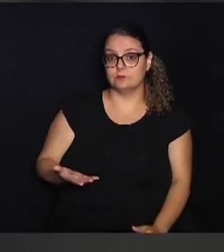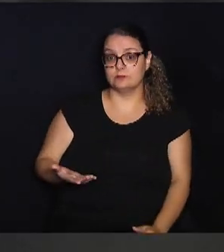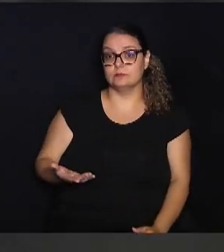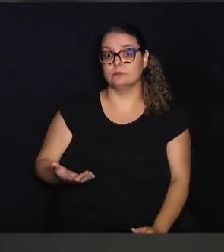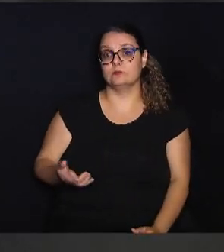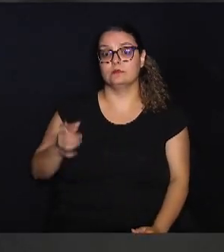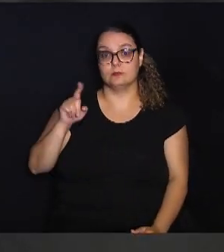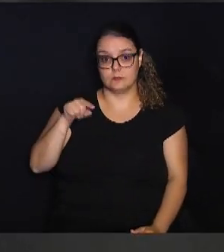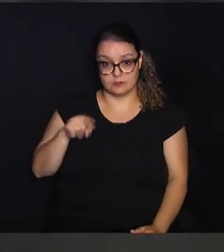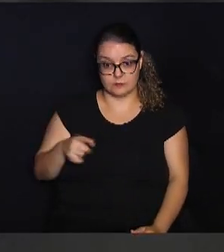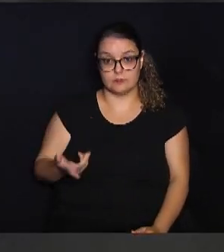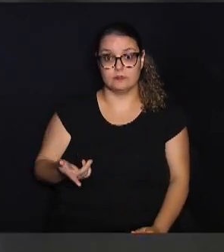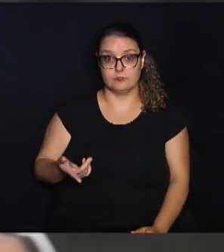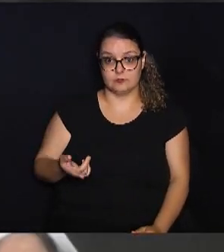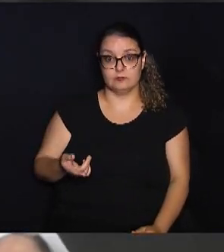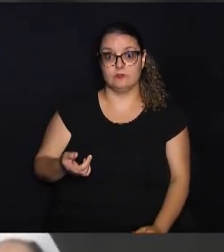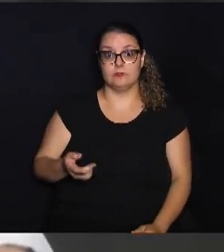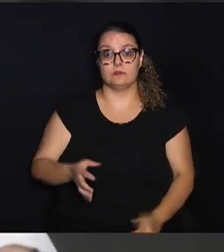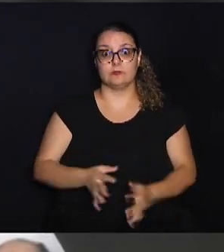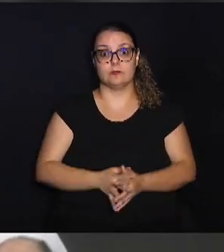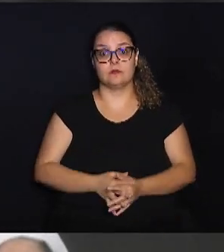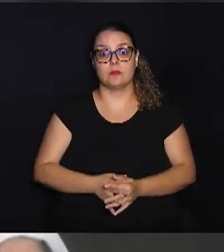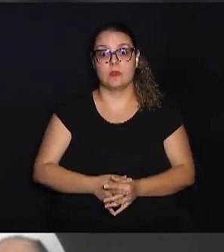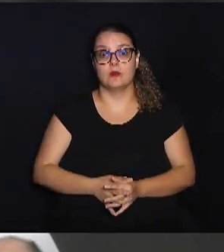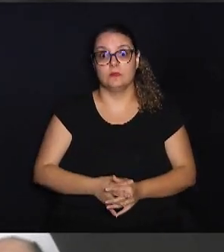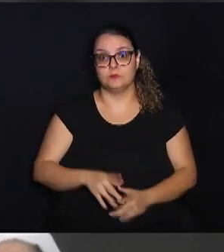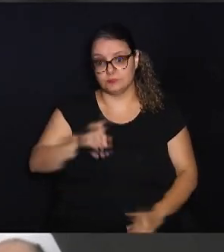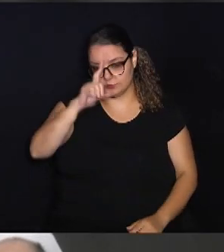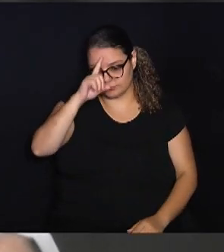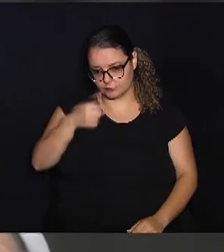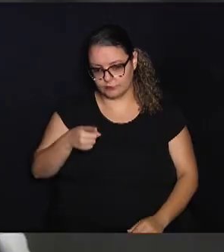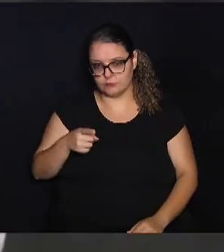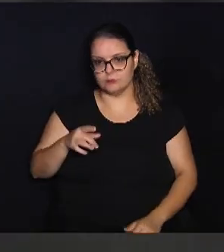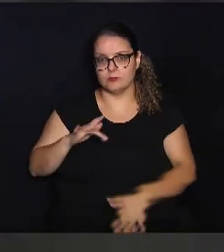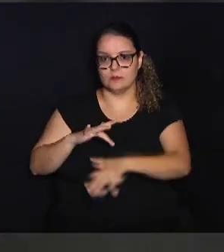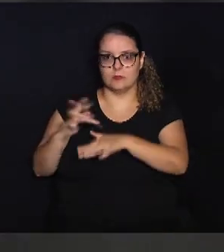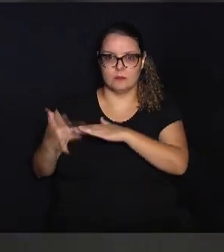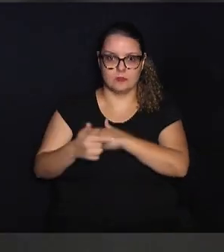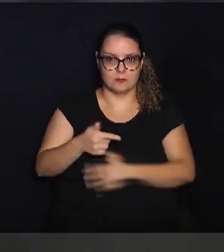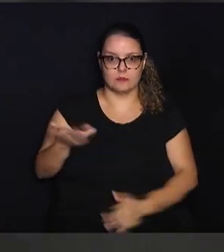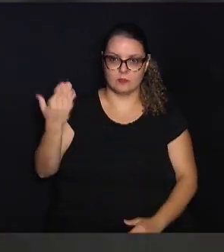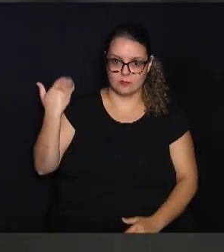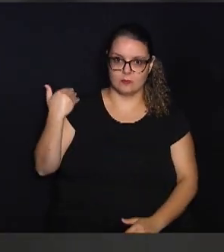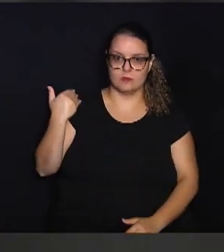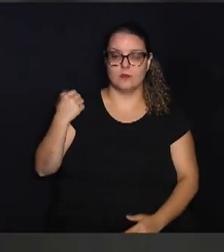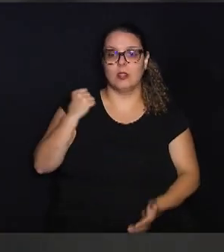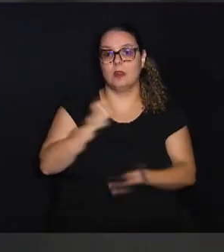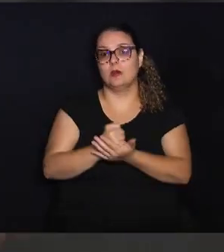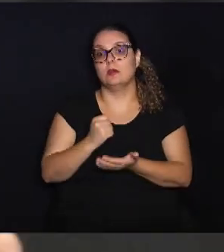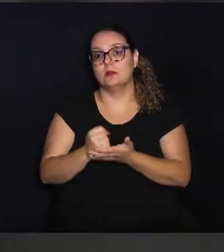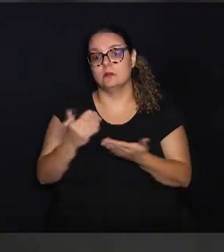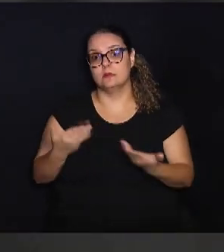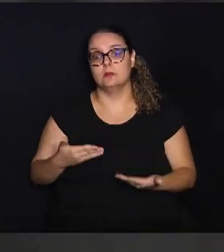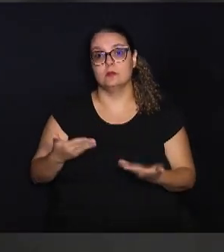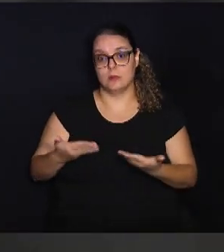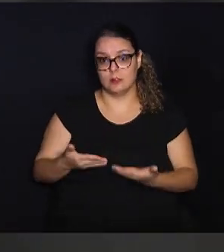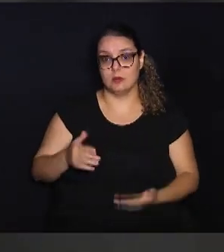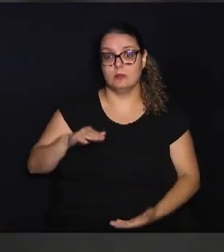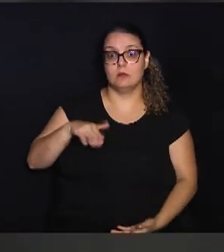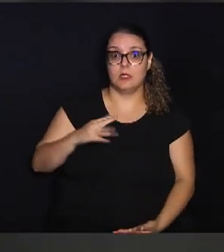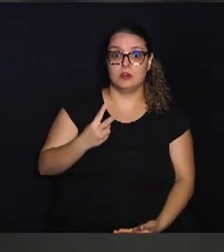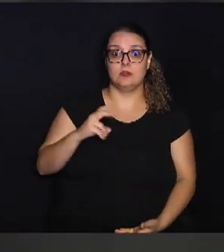é exatamente o que eles colocaram agora na mídia semana passada, contratando agora, depois de mais de 20 anos, porque a